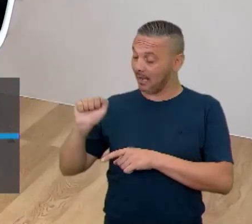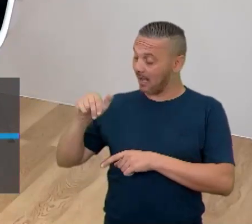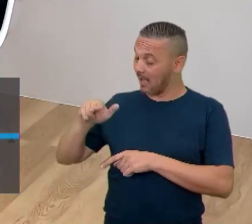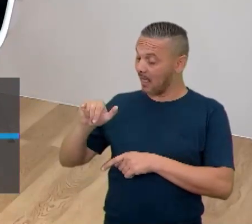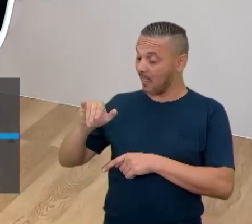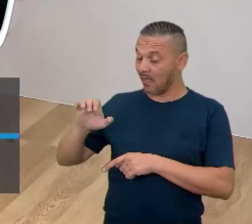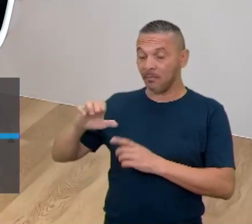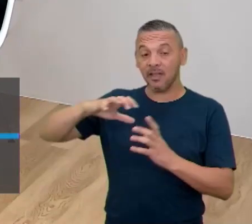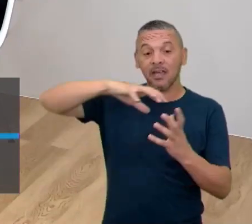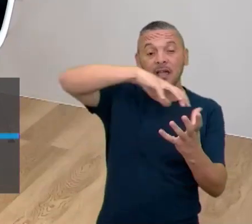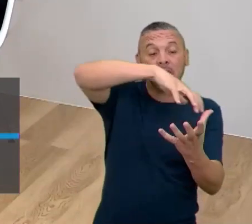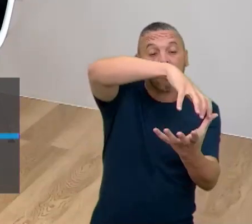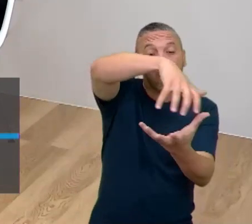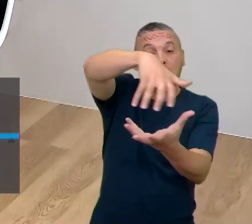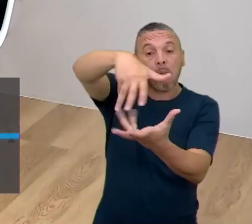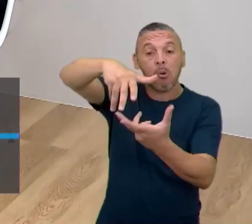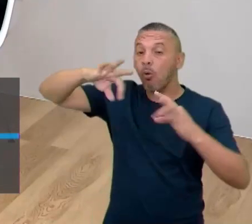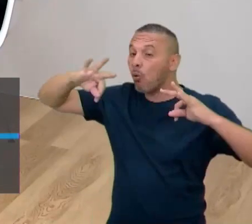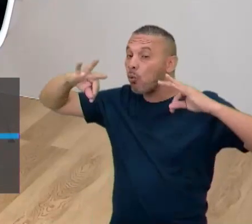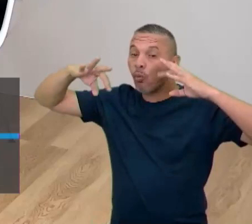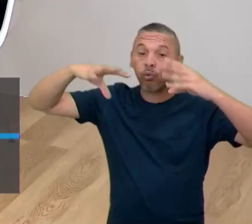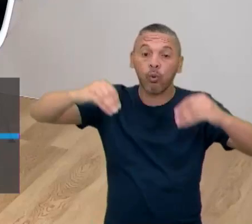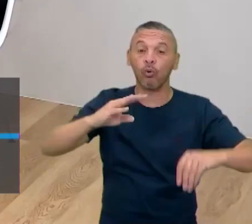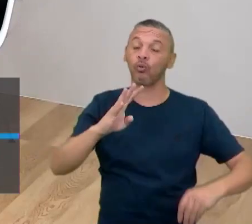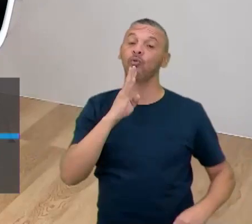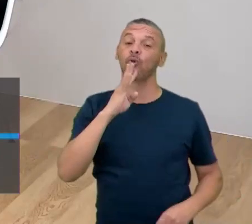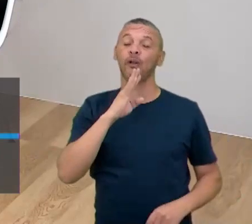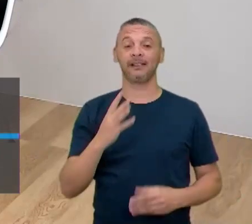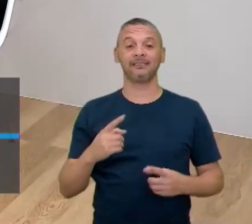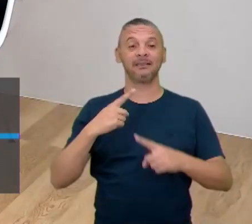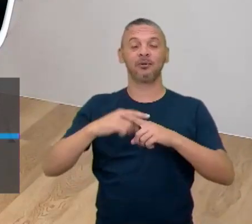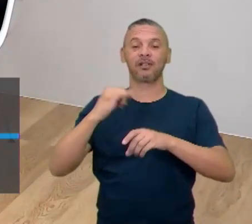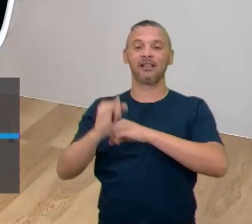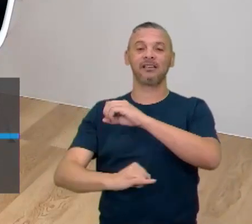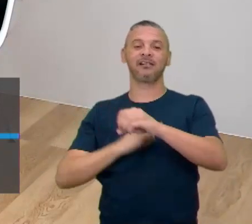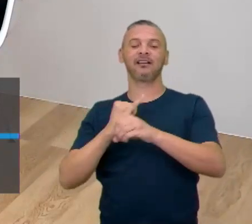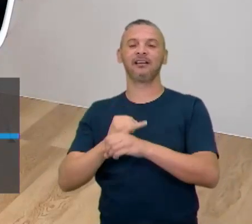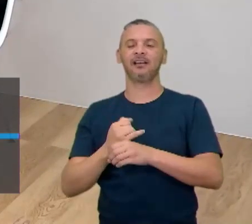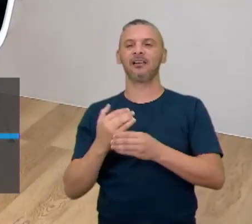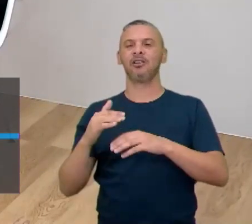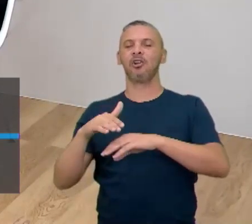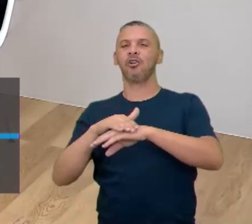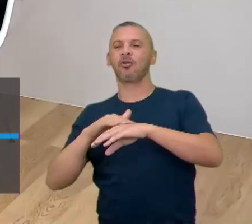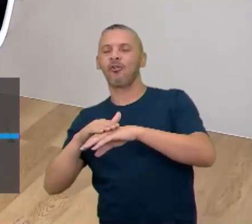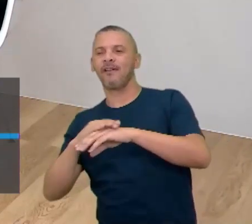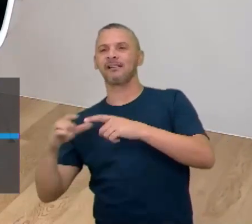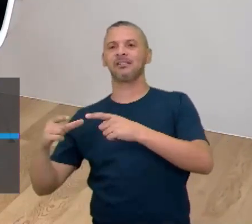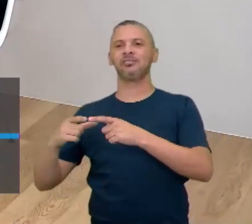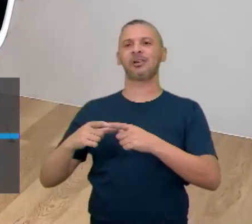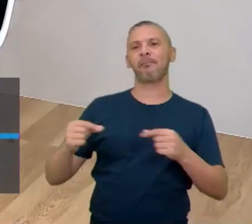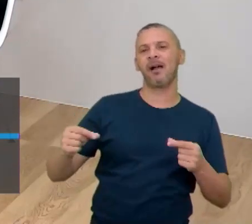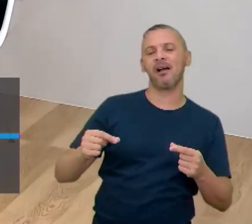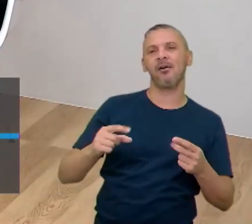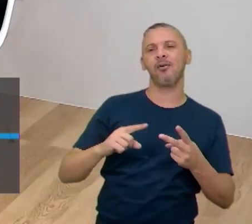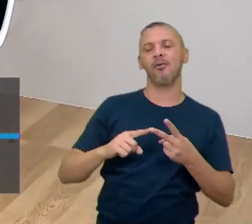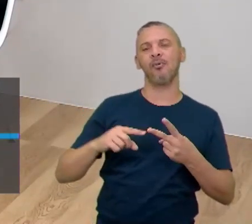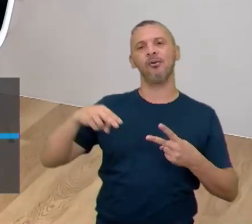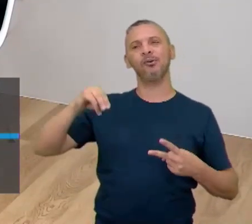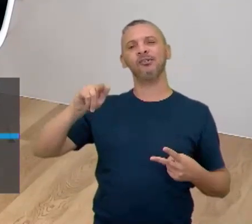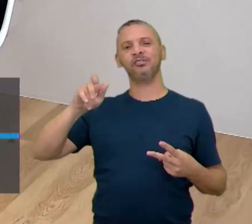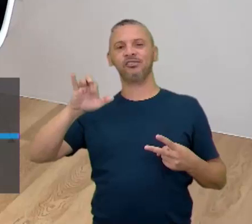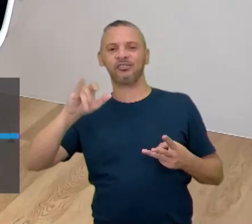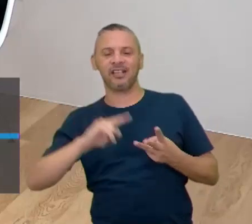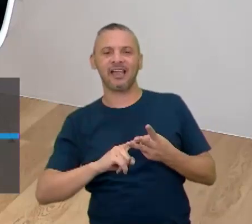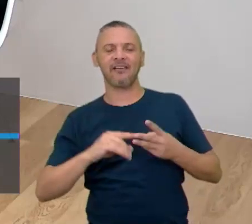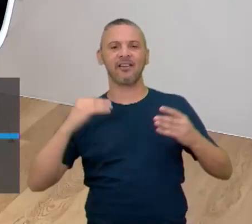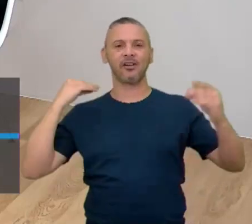é global. A galera constitui tribos que dialogam com a Dinamarca, com o Japão, sim. com a Nigéria, com